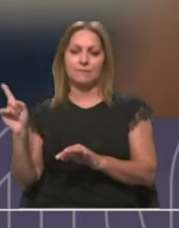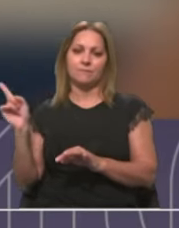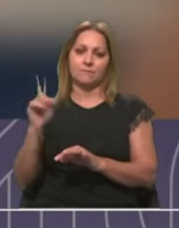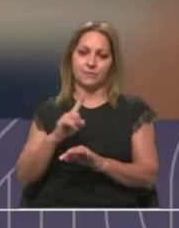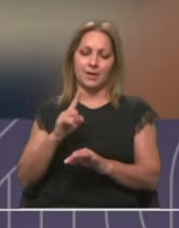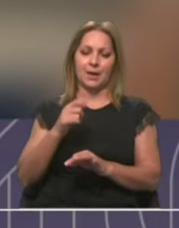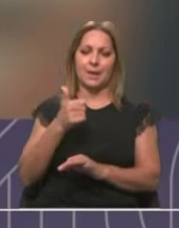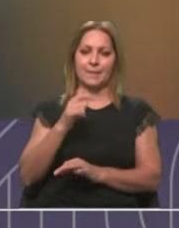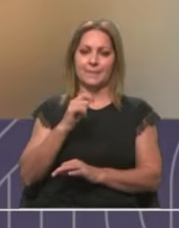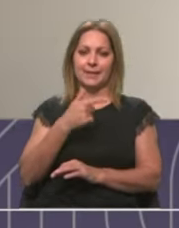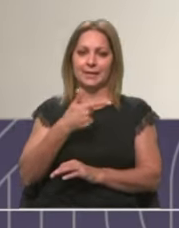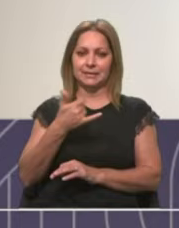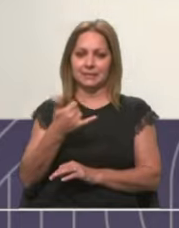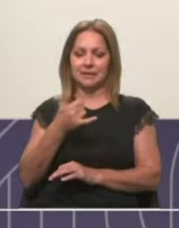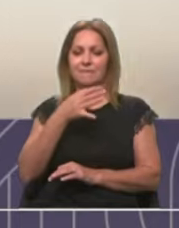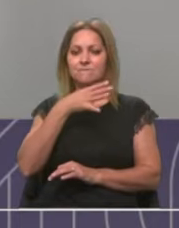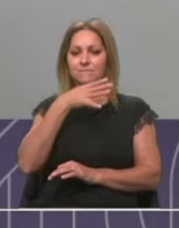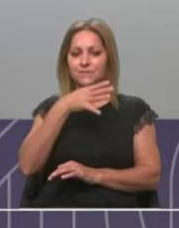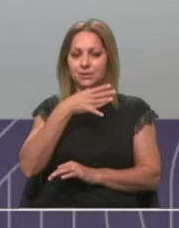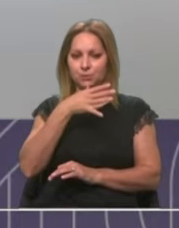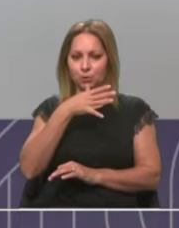Betty Grafstein.